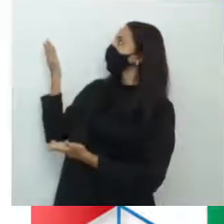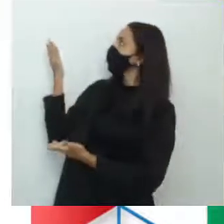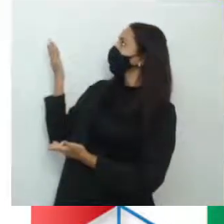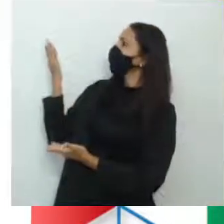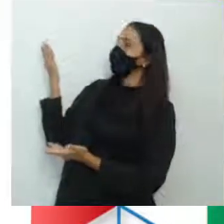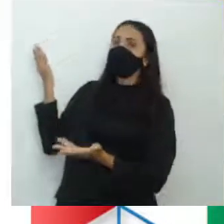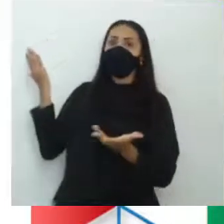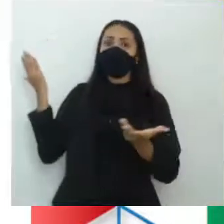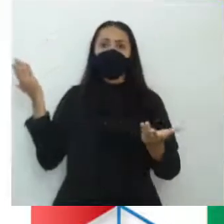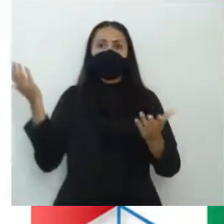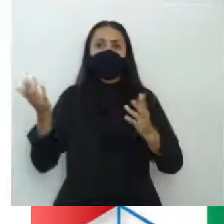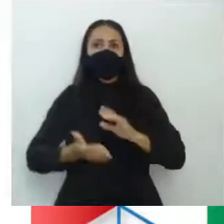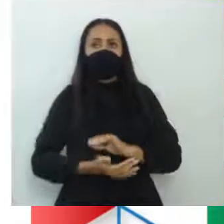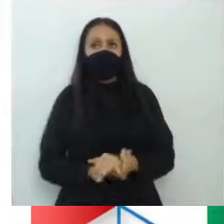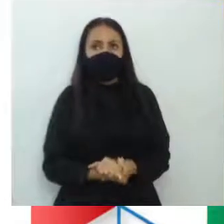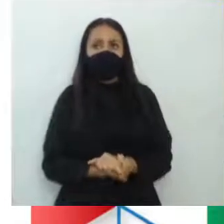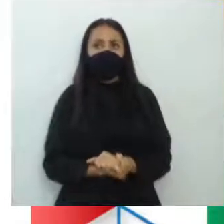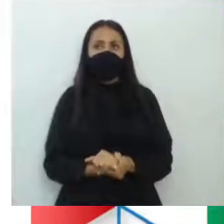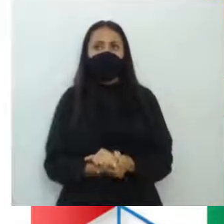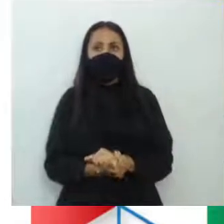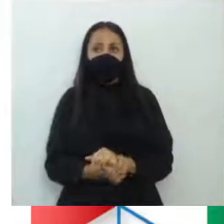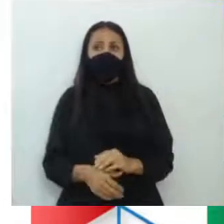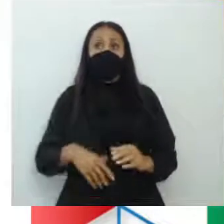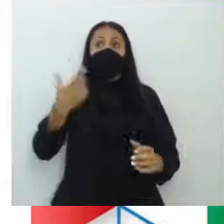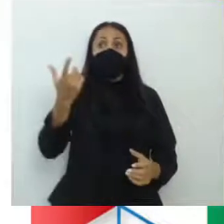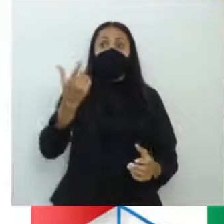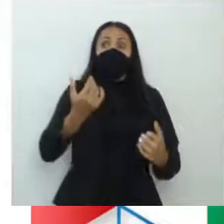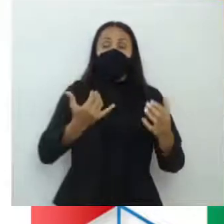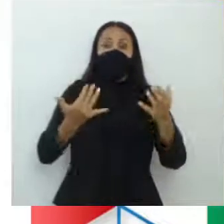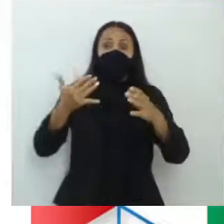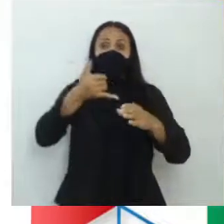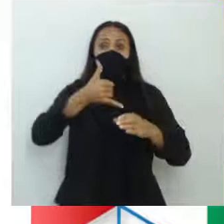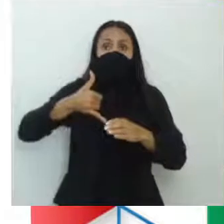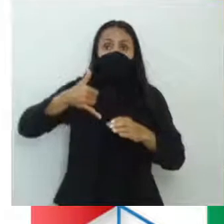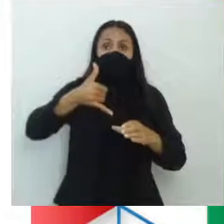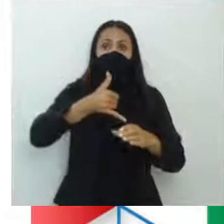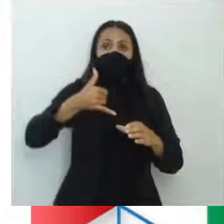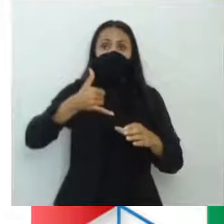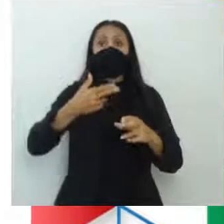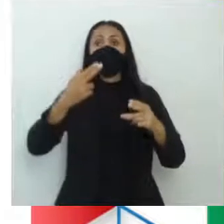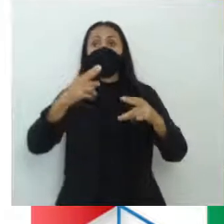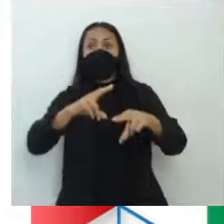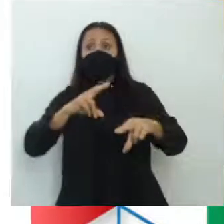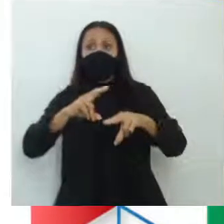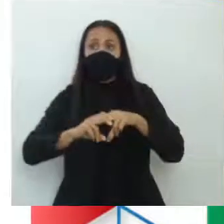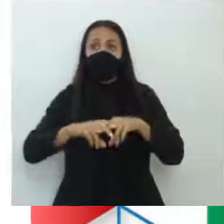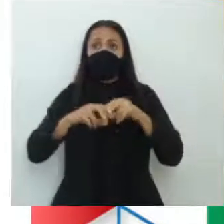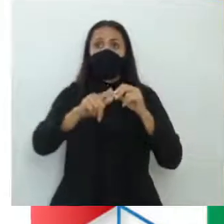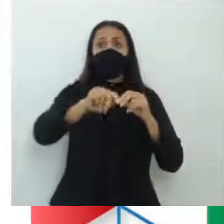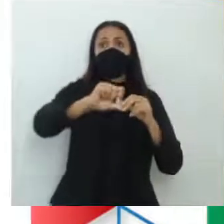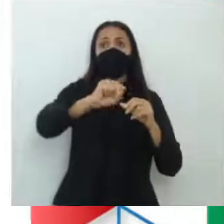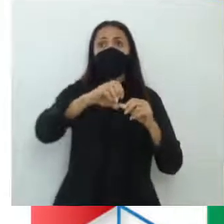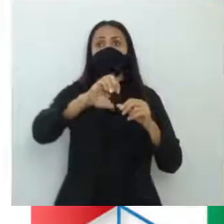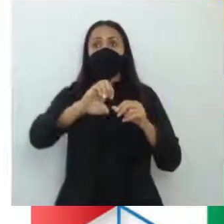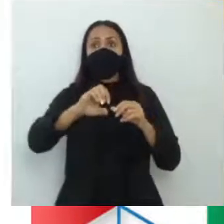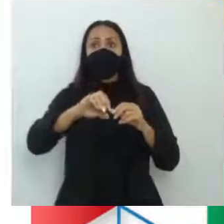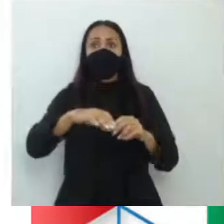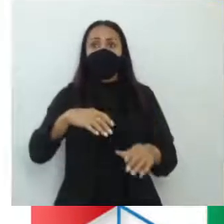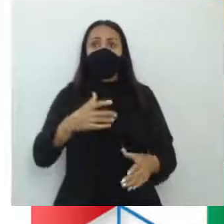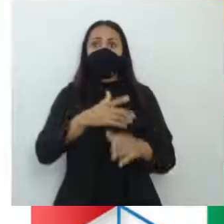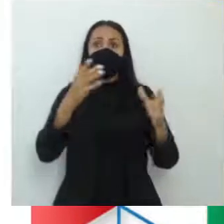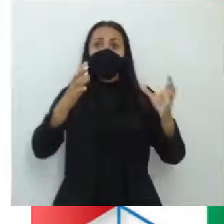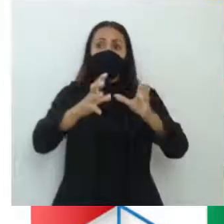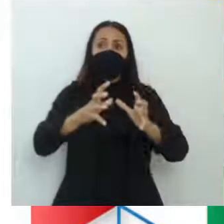letra C. A queima aí de combustíveis fósseis, ele causa a produção de gases